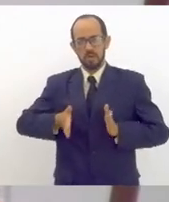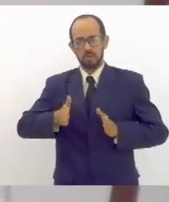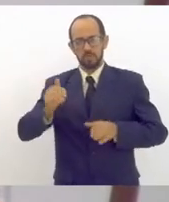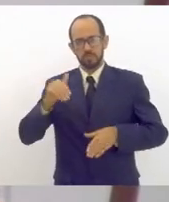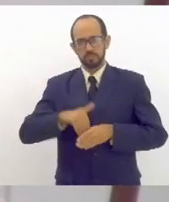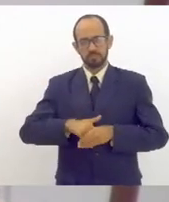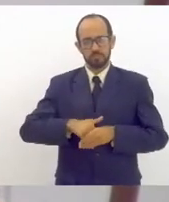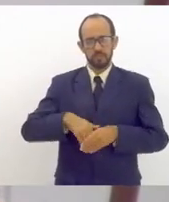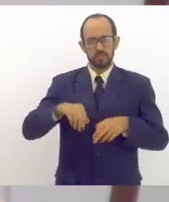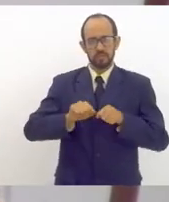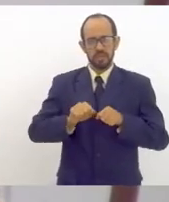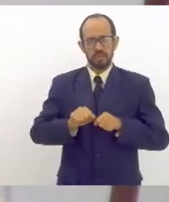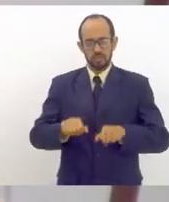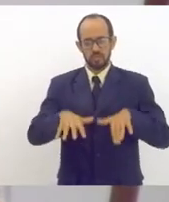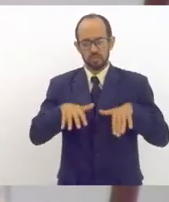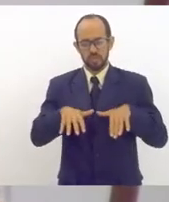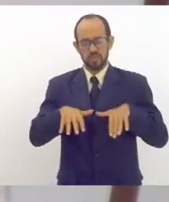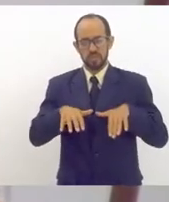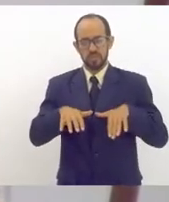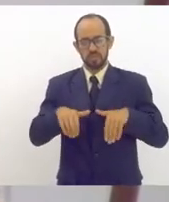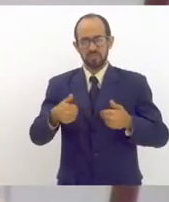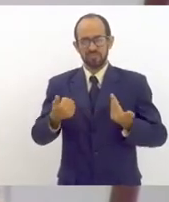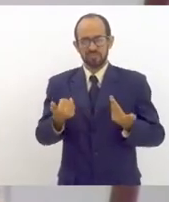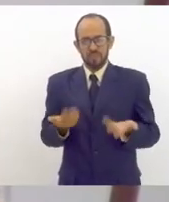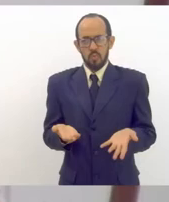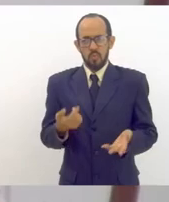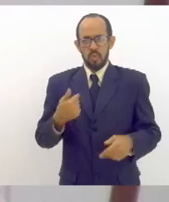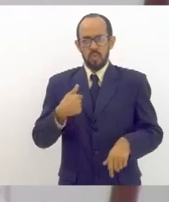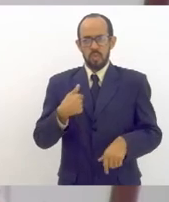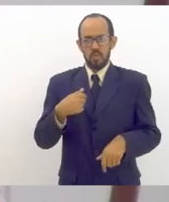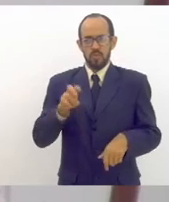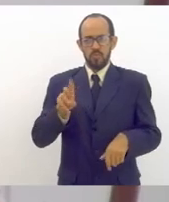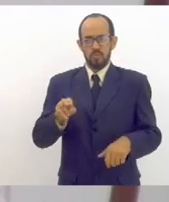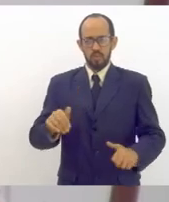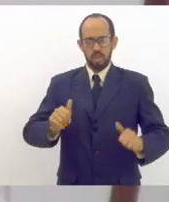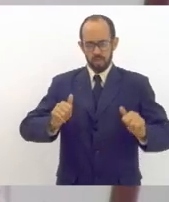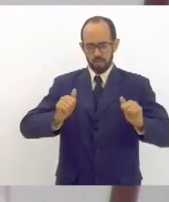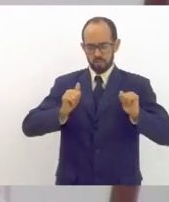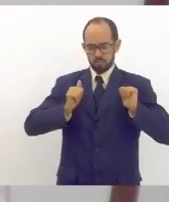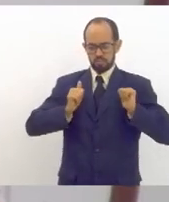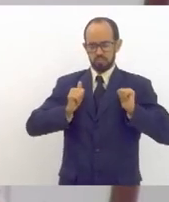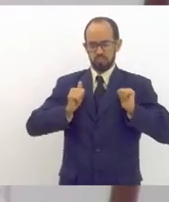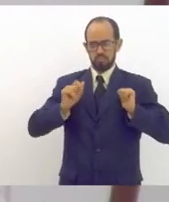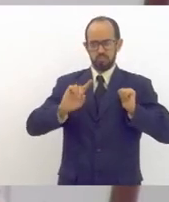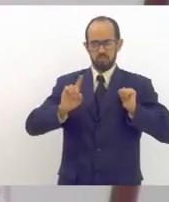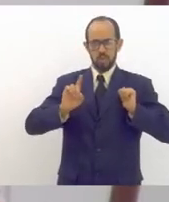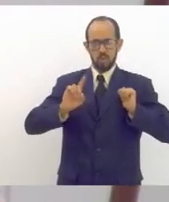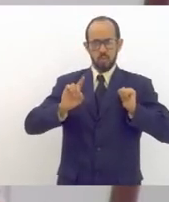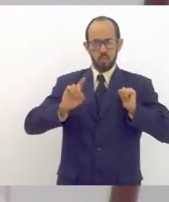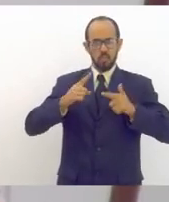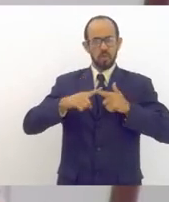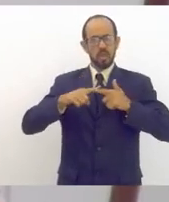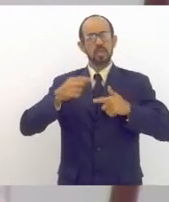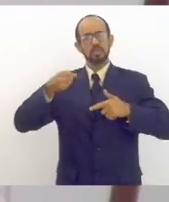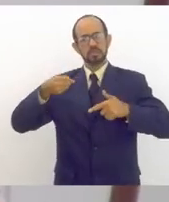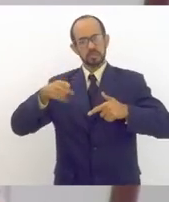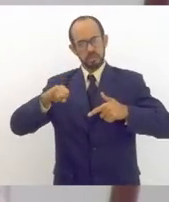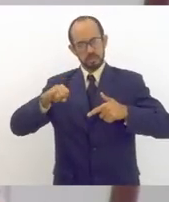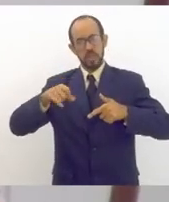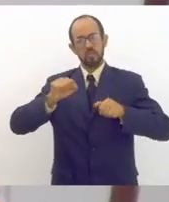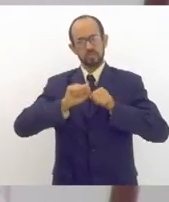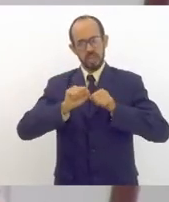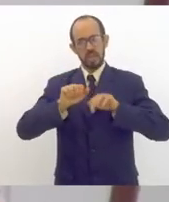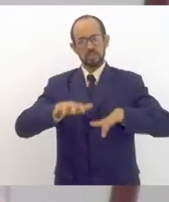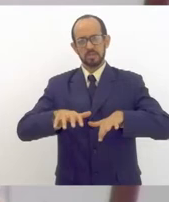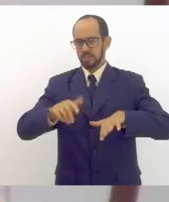andamento e não vem ou seja eu não vou me furtar e nunca fiz isso que no dia que eu fizer isso eu não mereço estar mais aqui eu nunca